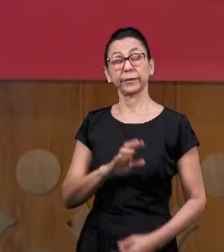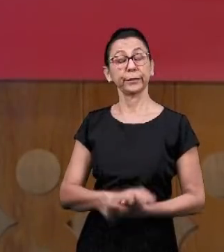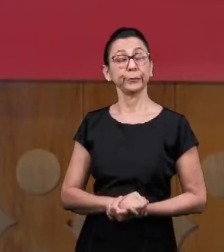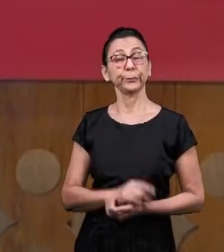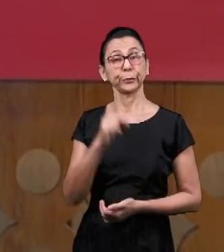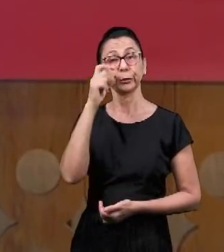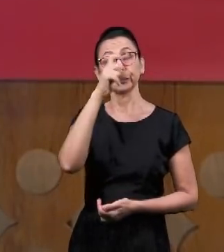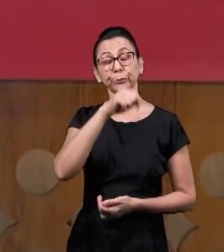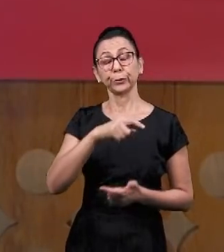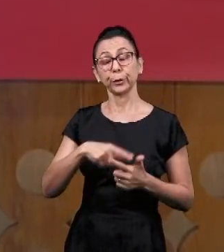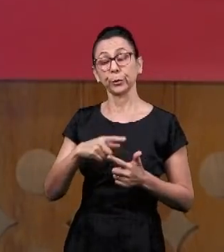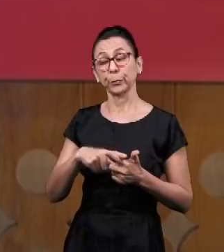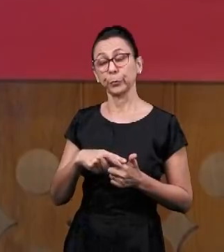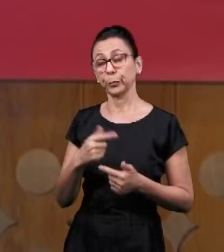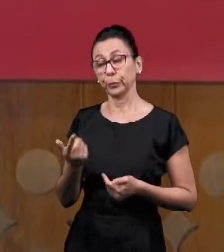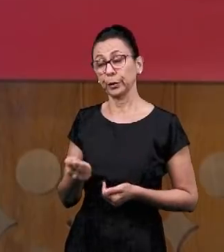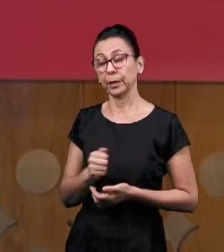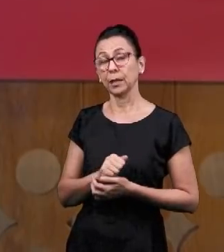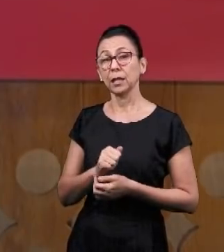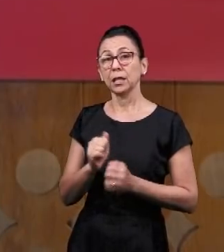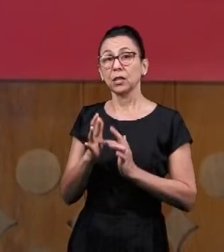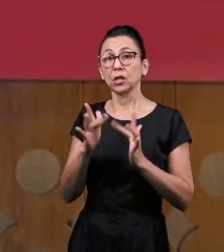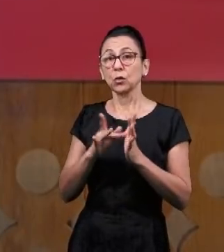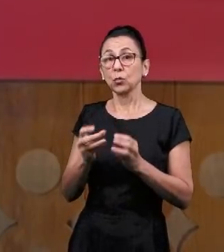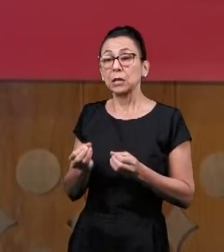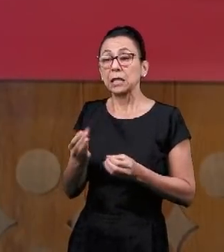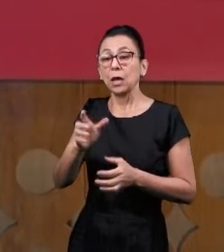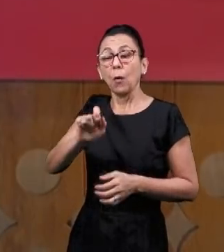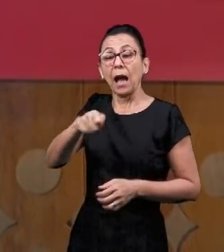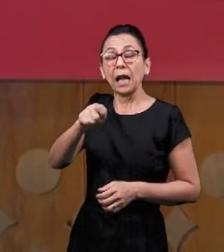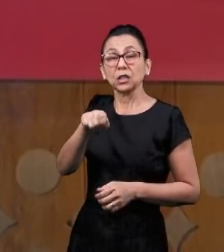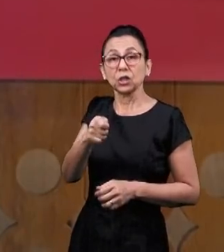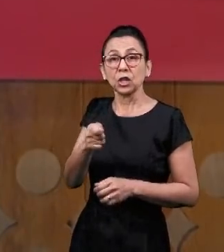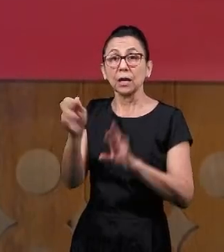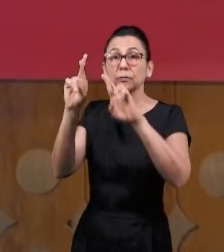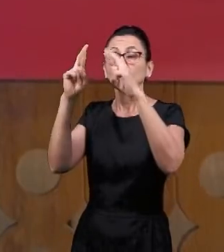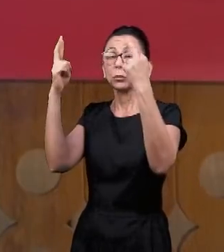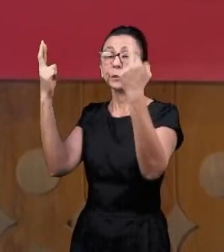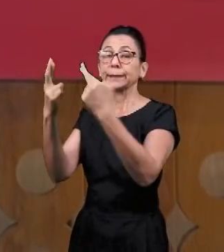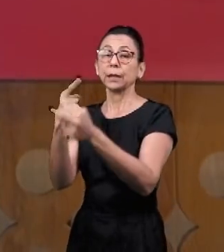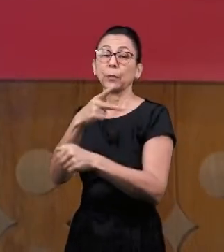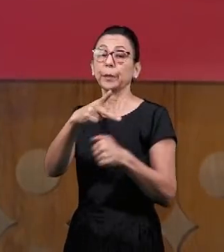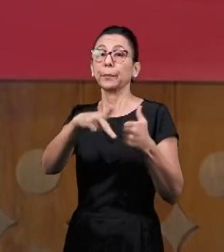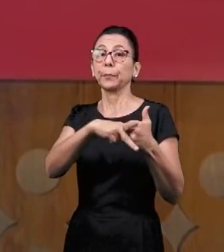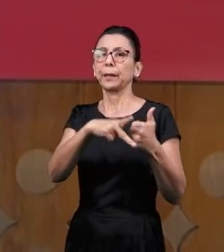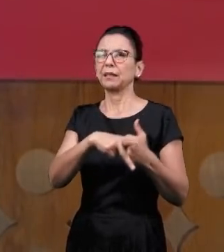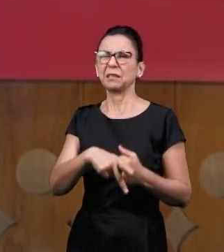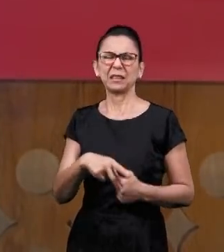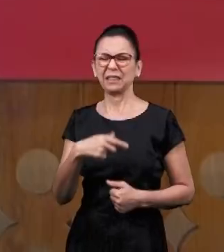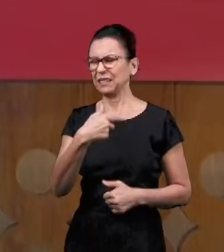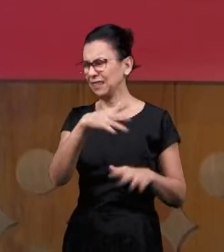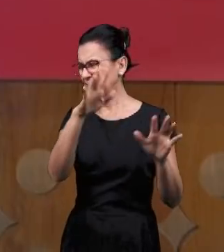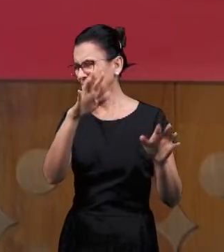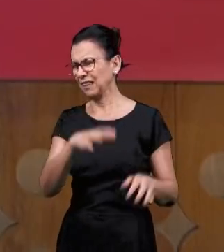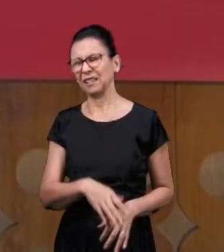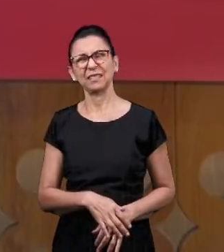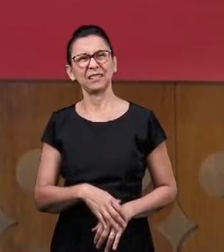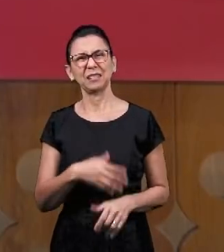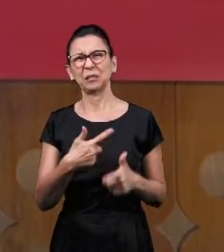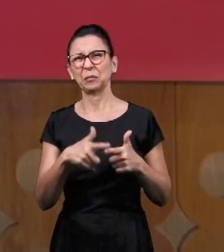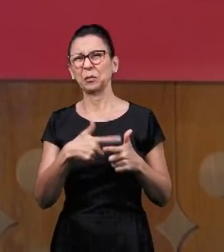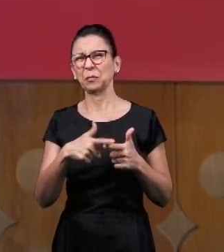do reino para ele. Ele agora manda lá, rapaz, mas me aborreci com ele. Rapaz, mas a sua experiência no caminho de Damasco, que experiência, rapaz,